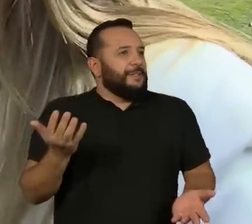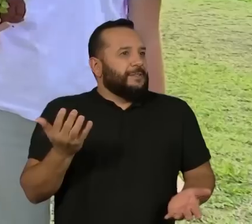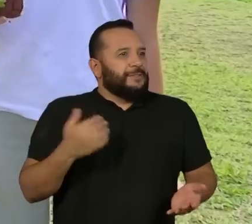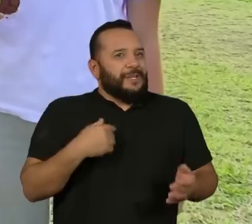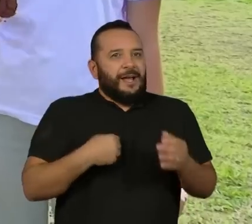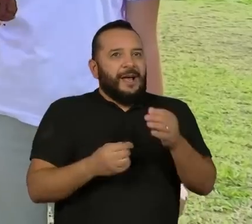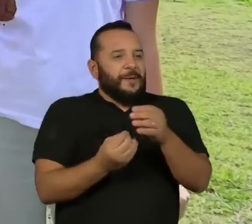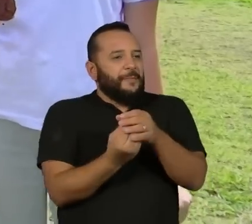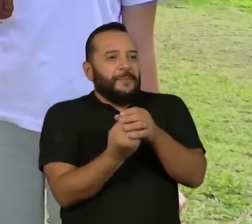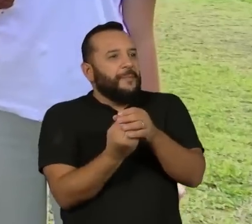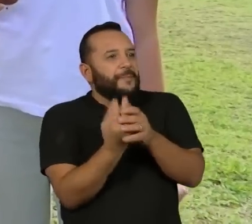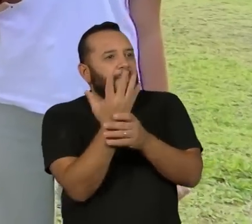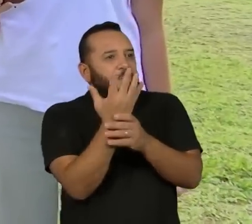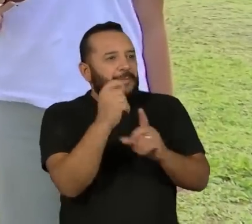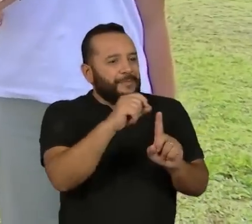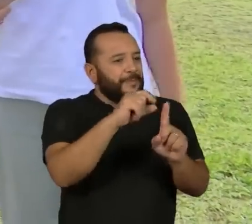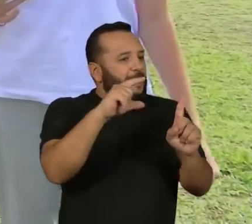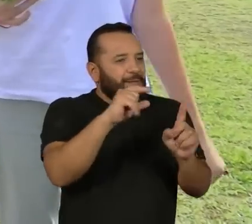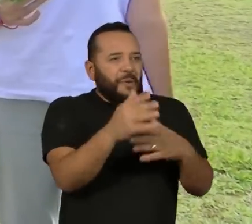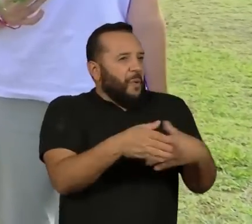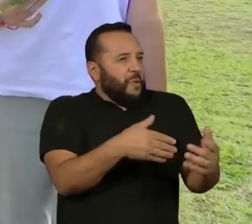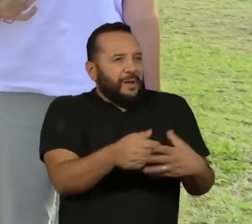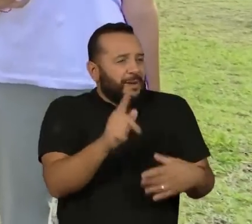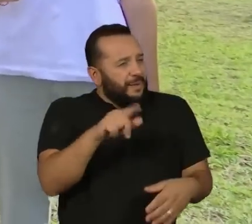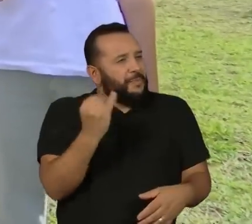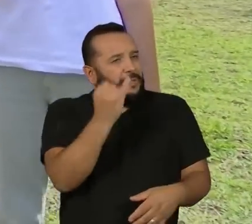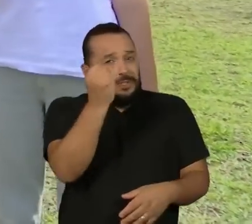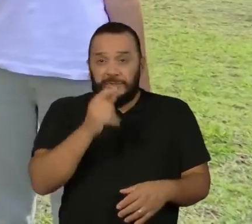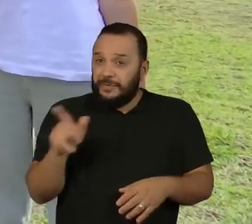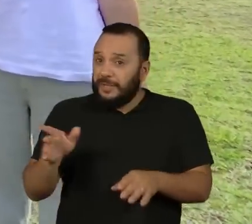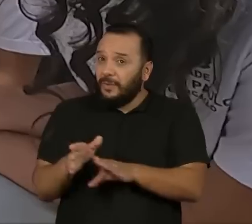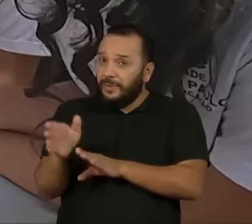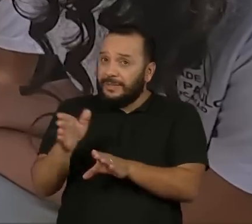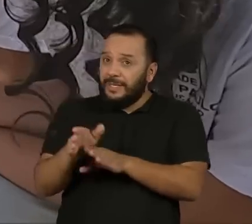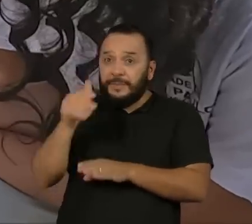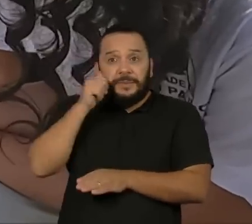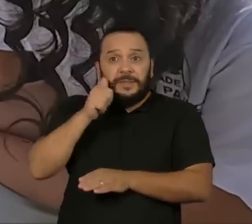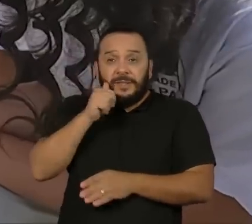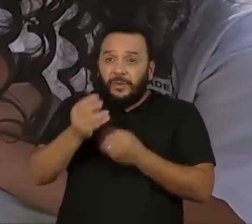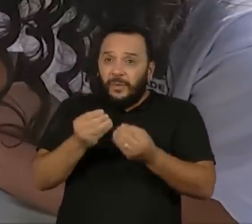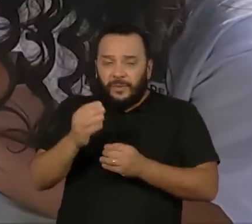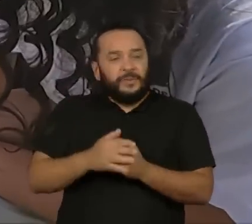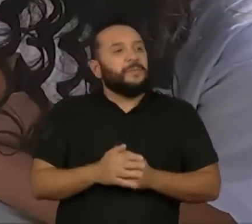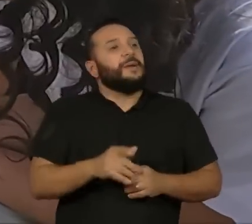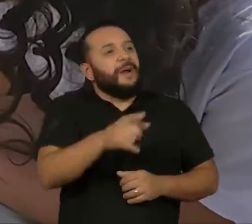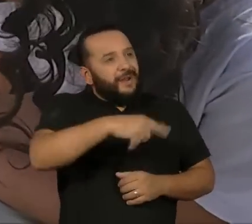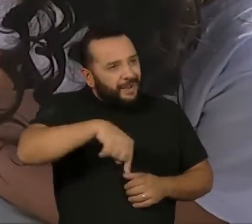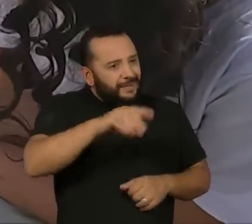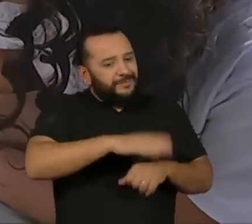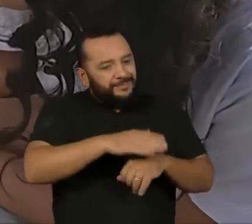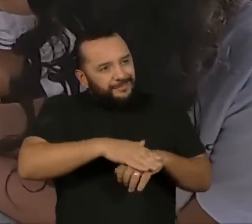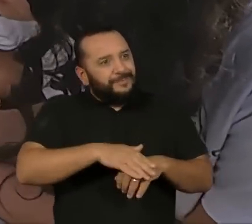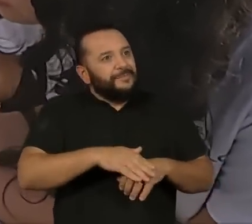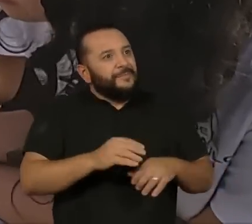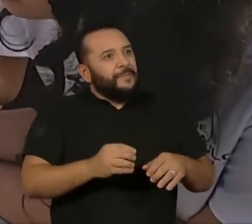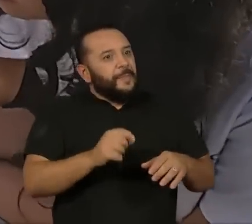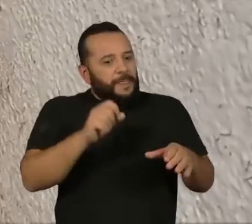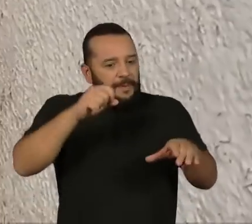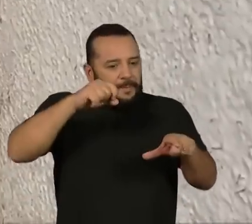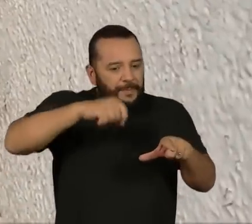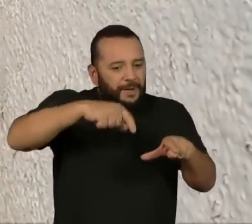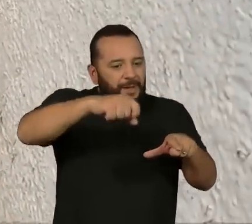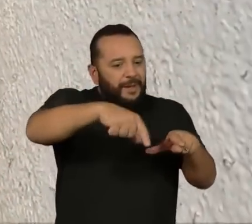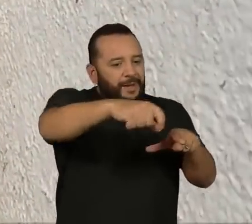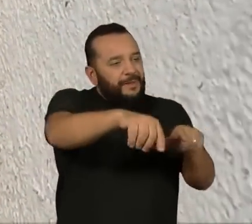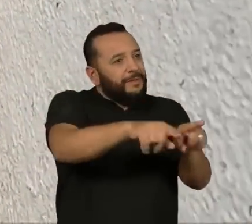de planta, né? E eu percebi que a senhora deu um conselho importantíssimo para as meninas ali. Como é que foi esse conselho? Que elas plantem, que elas não joguem